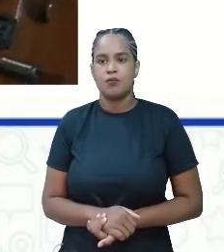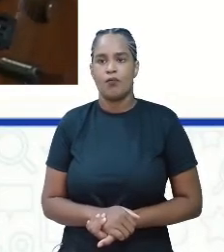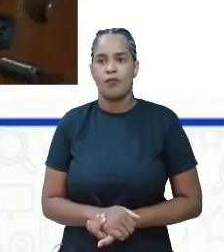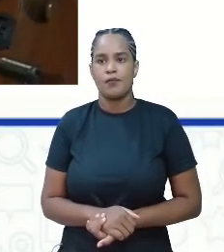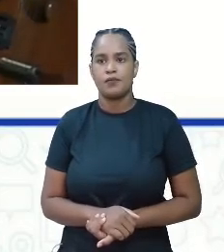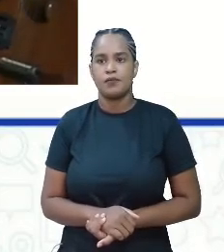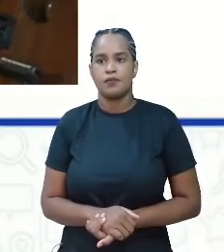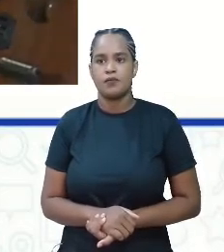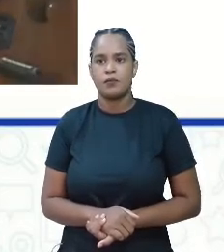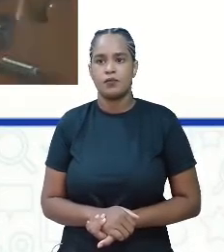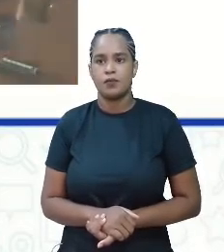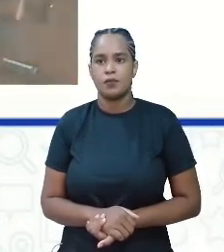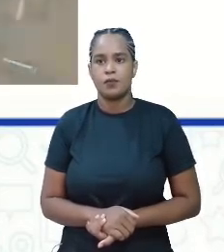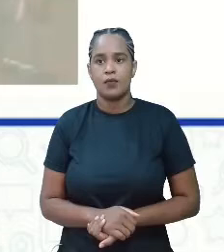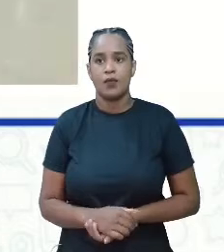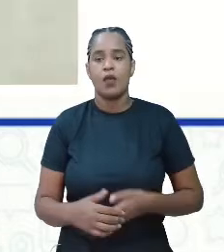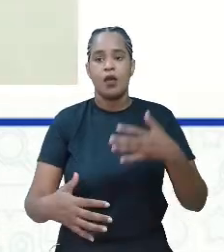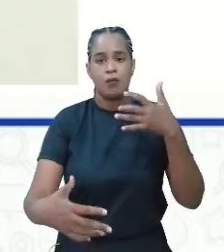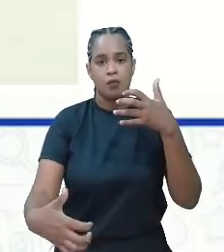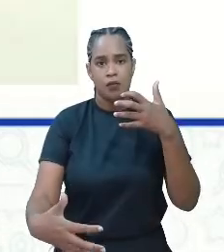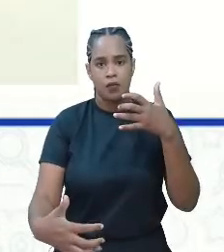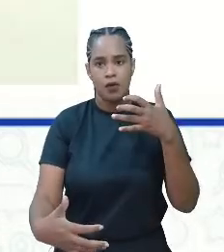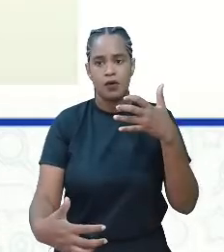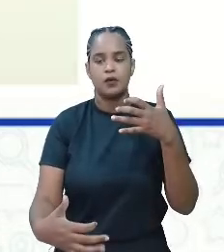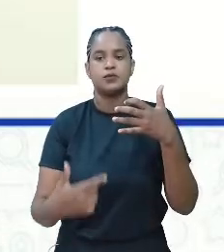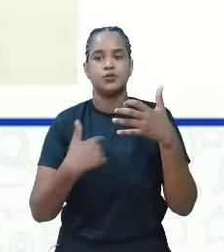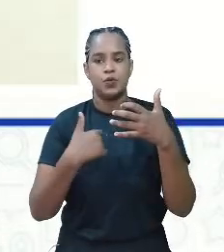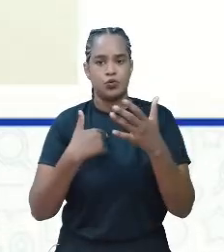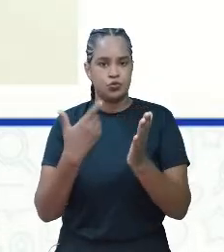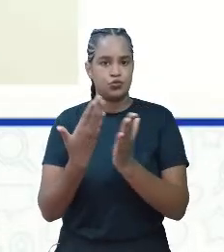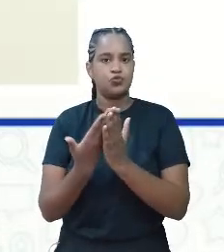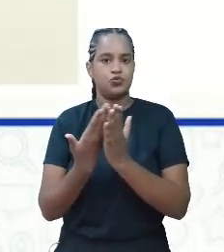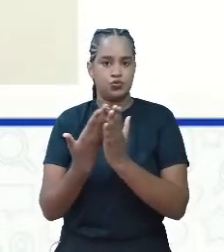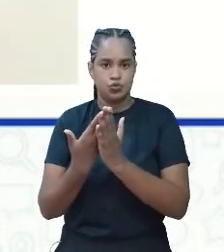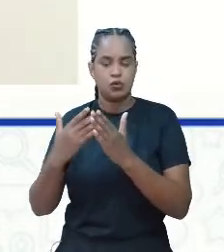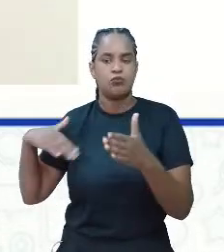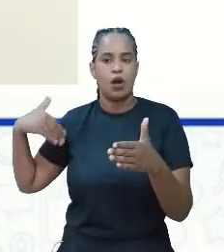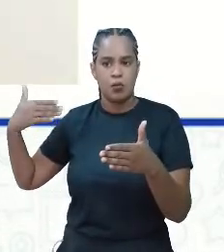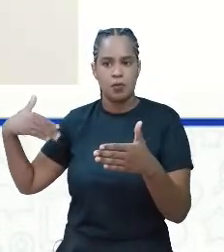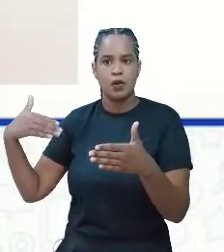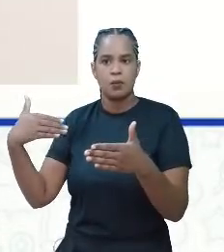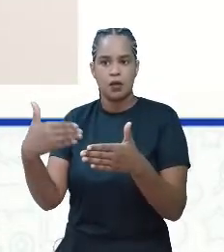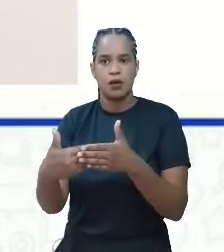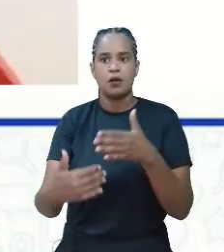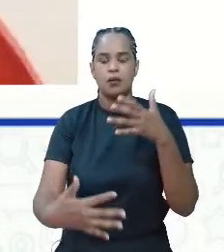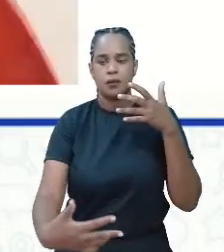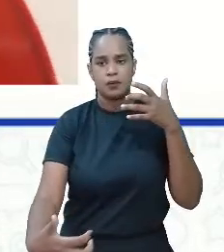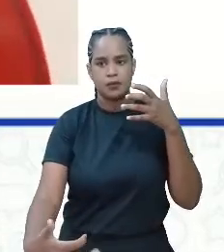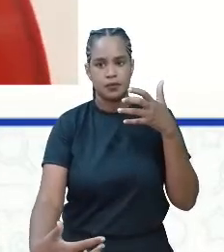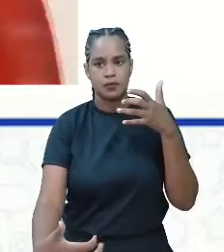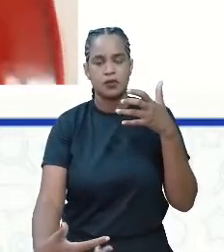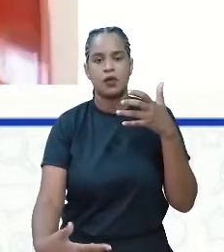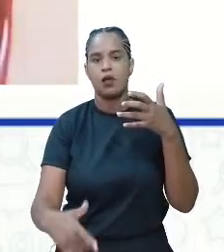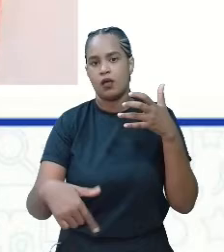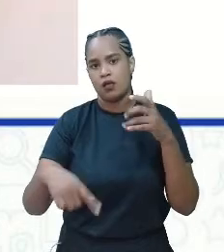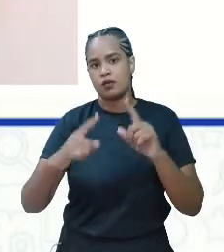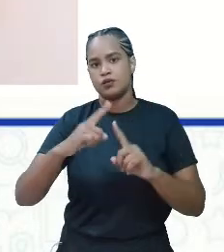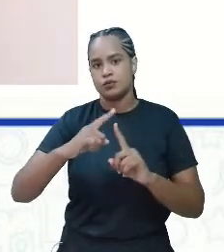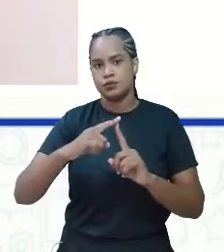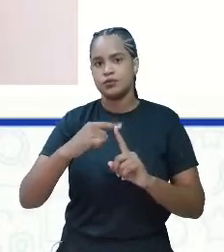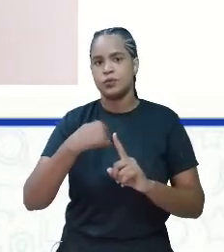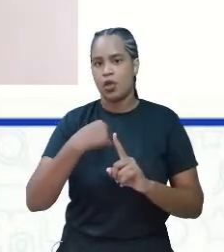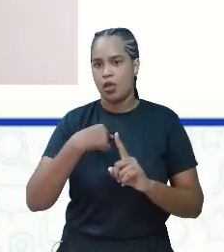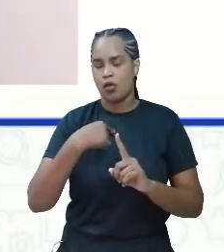no contrabaixo, que foi o instrumento que eu fiz no conservatório, quando eu estudei lá no conservatório, meu instrumento foi o